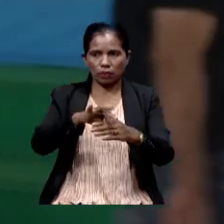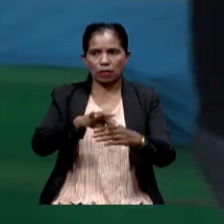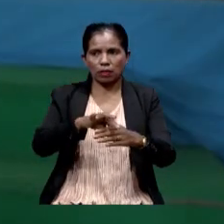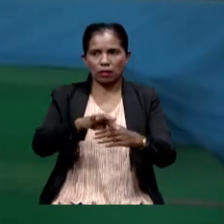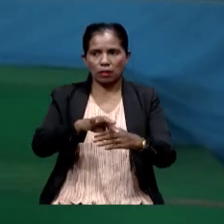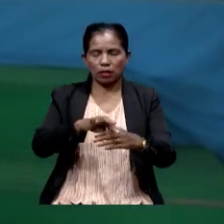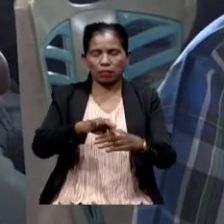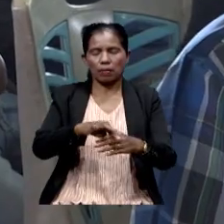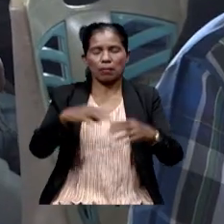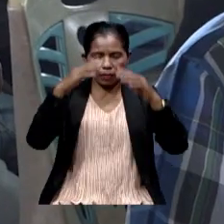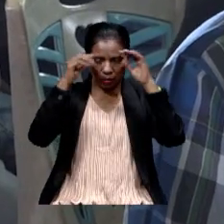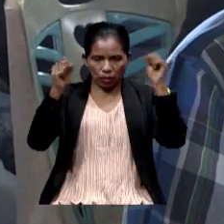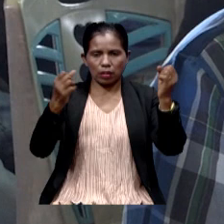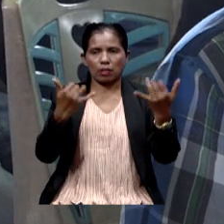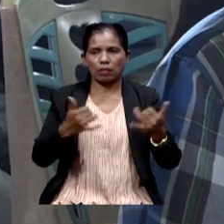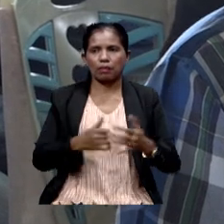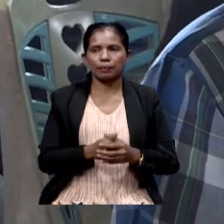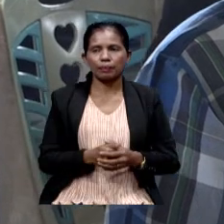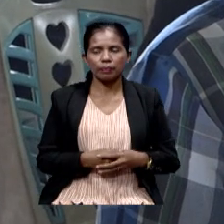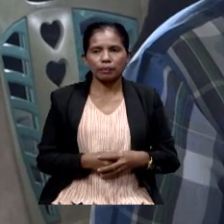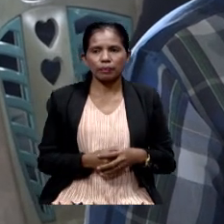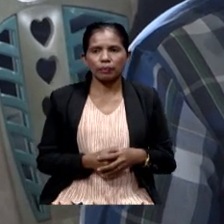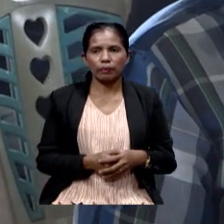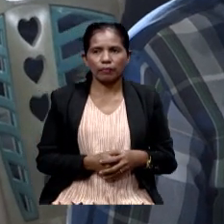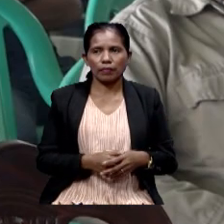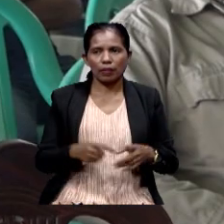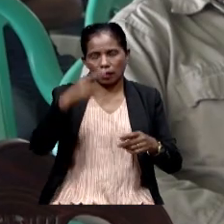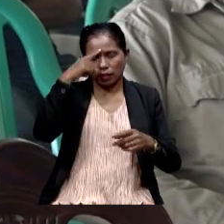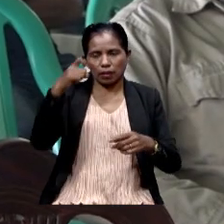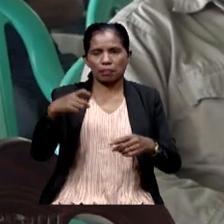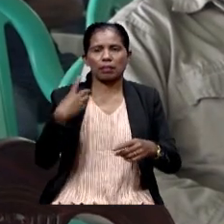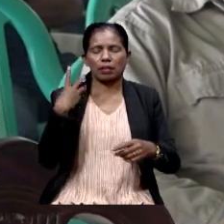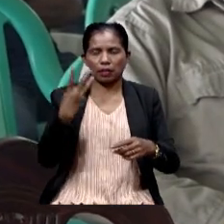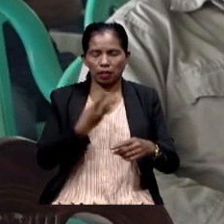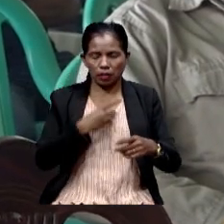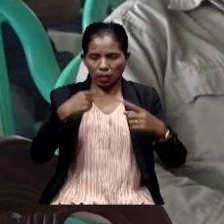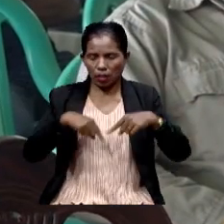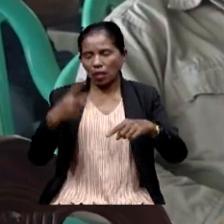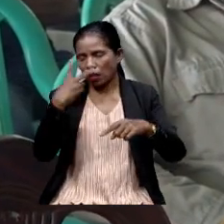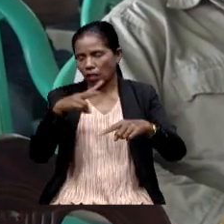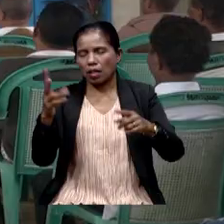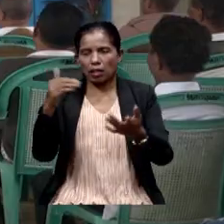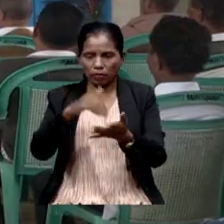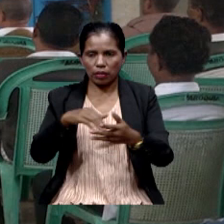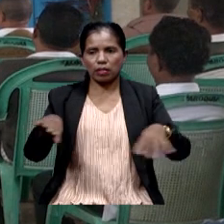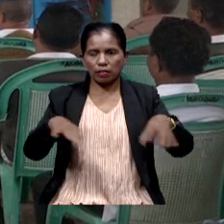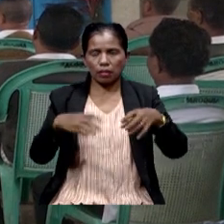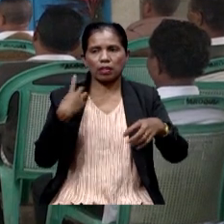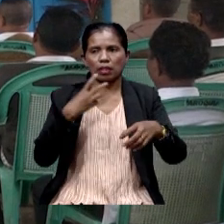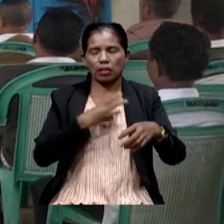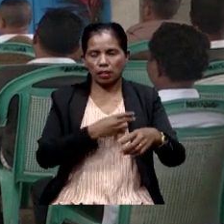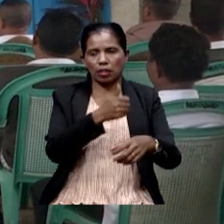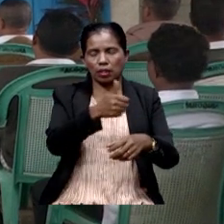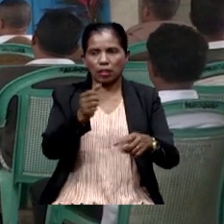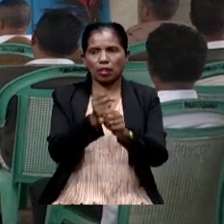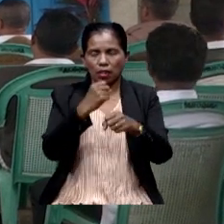atual presidente agora ne duni tamba ita tu fila fali ba serviço com certeza ita iria calona ne